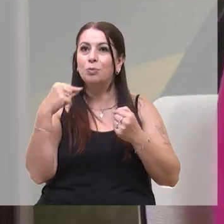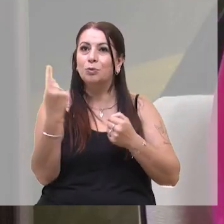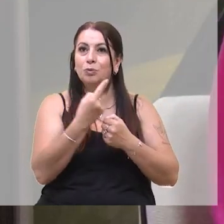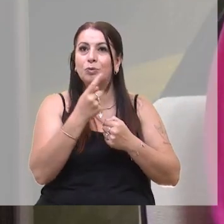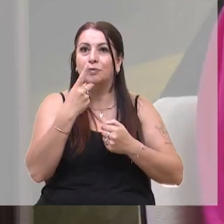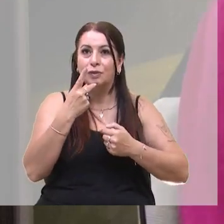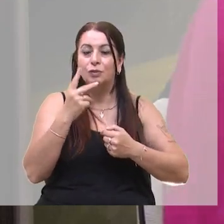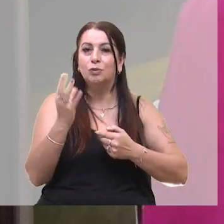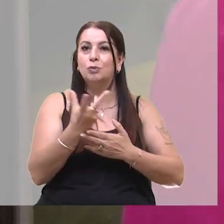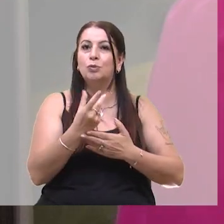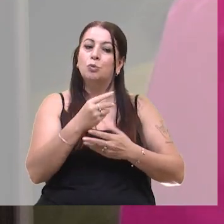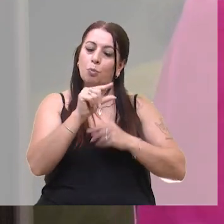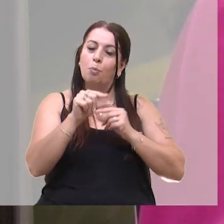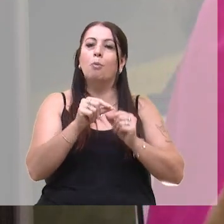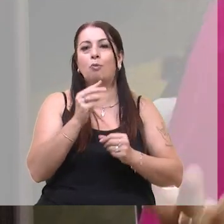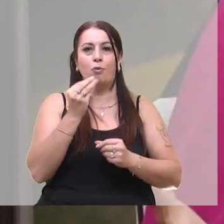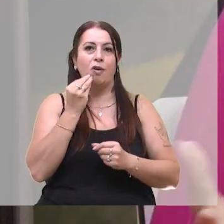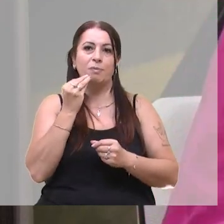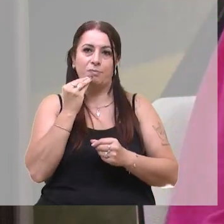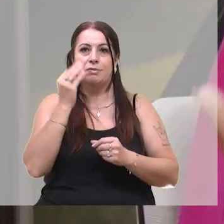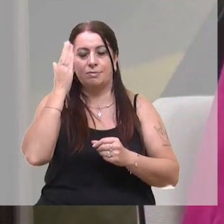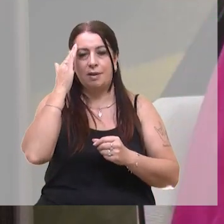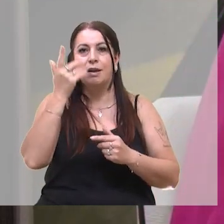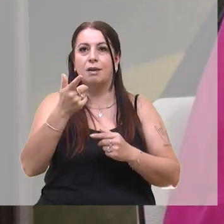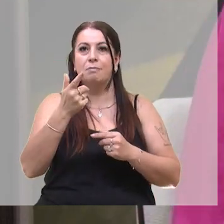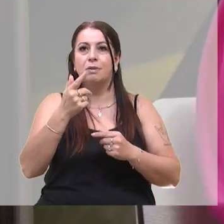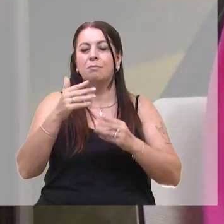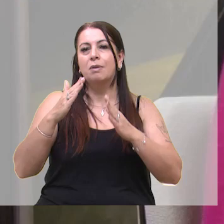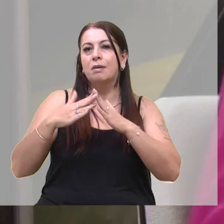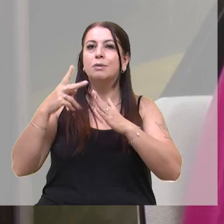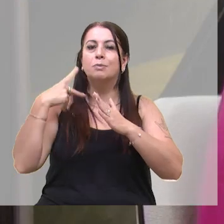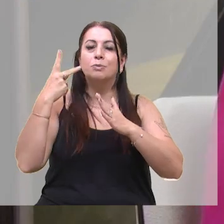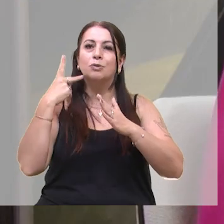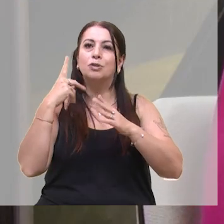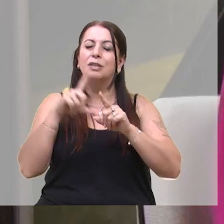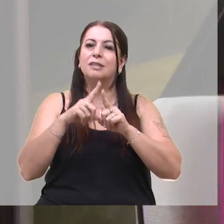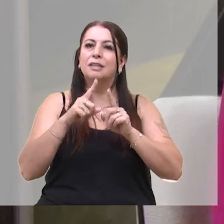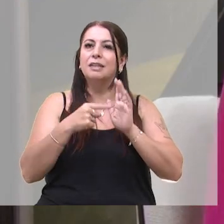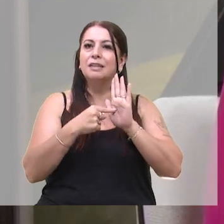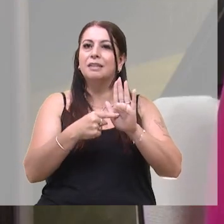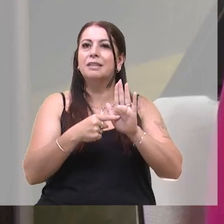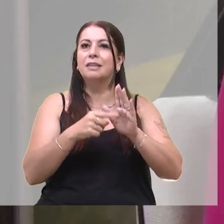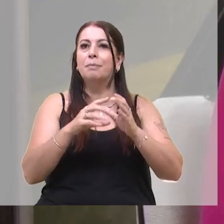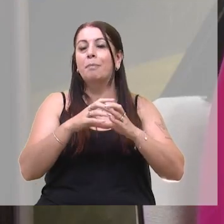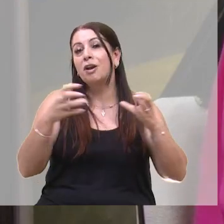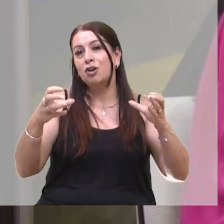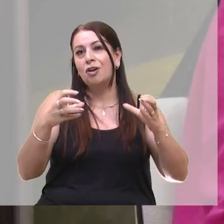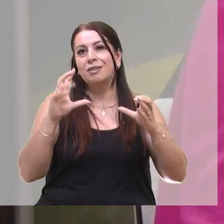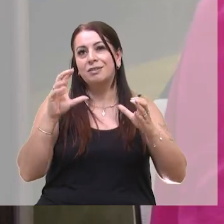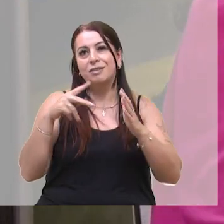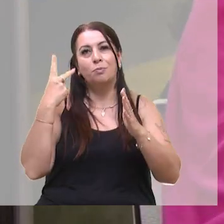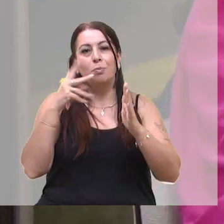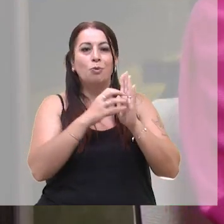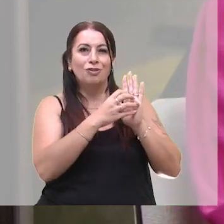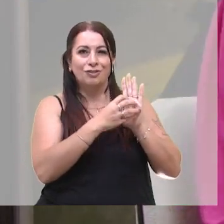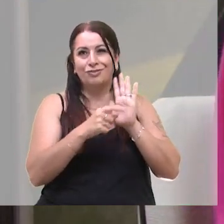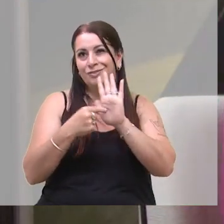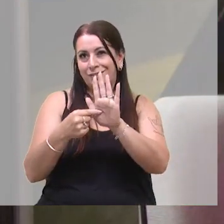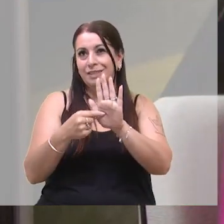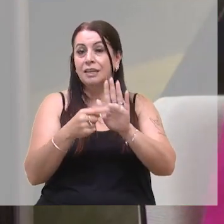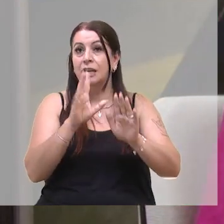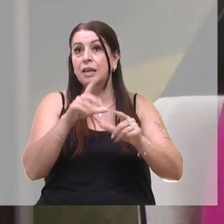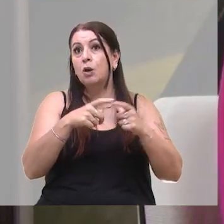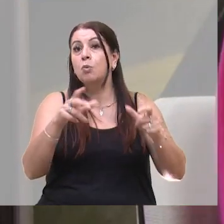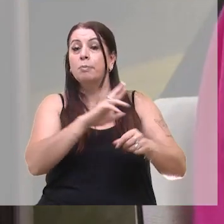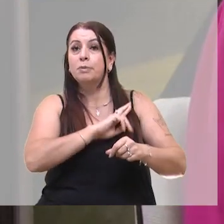tudo que tu disse. Um pouco, obviamente, a gente sabe que a gente está numa casa política, um pouco tem a indicação das maiores bancadas, né, de quem era o